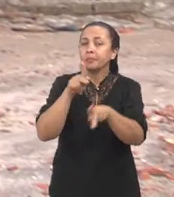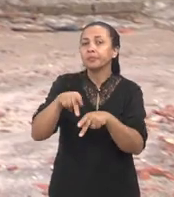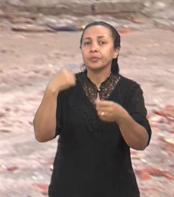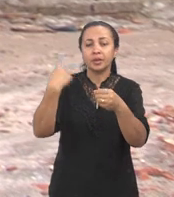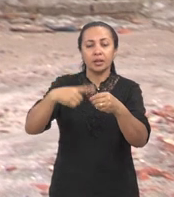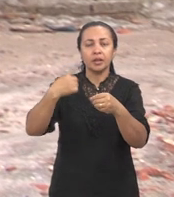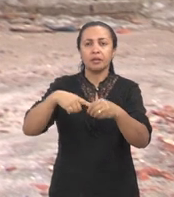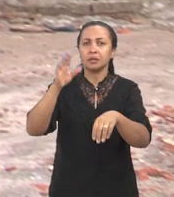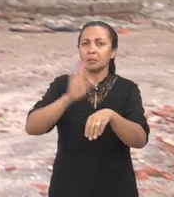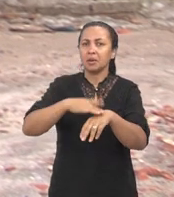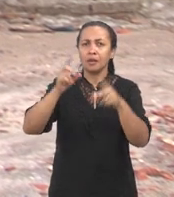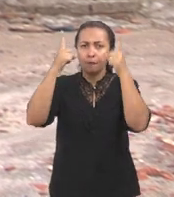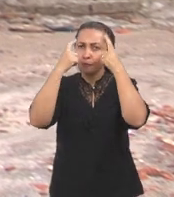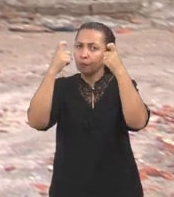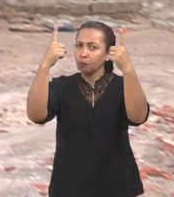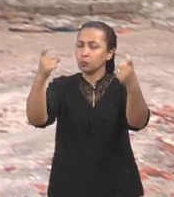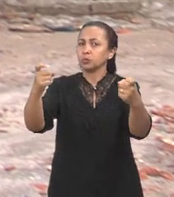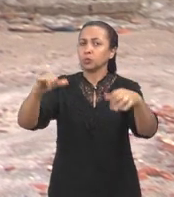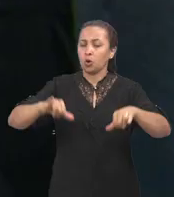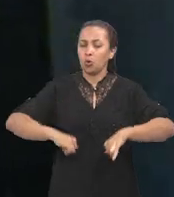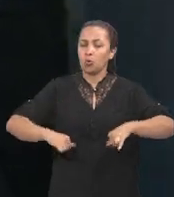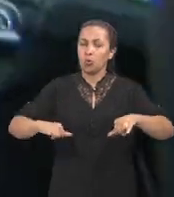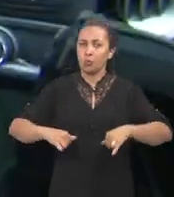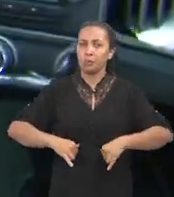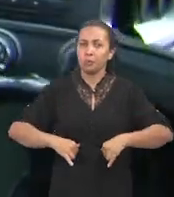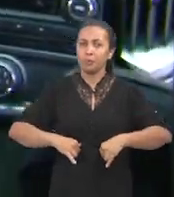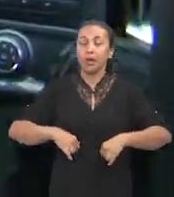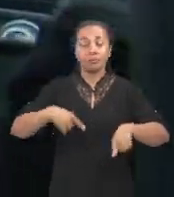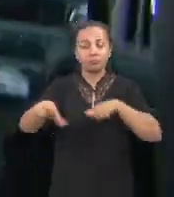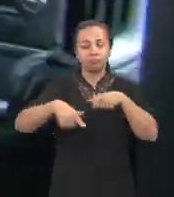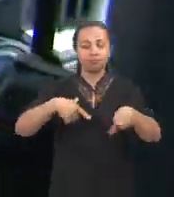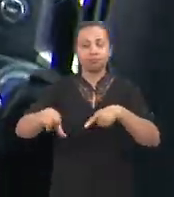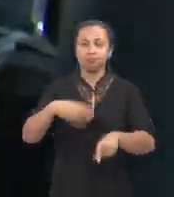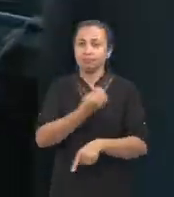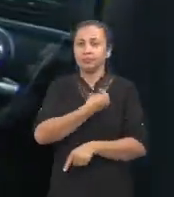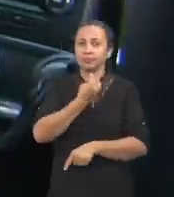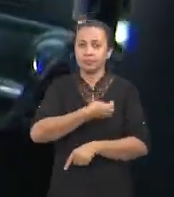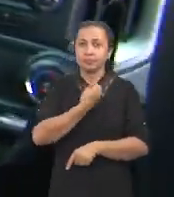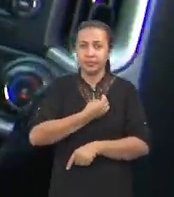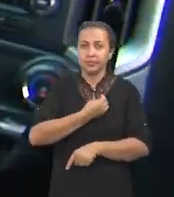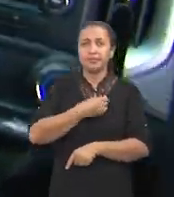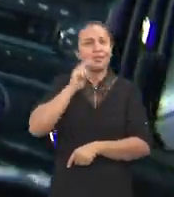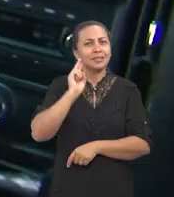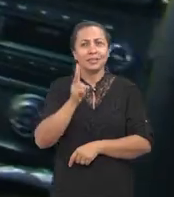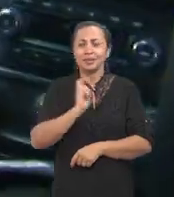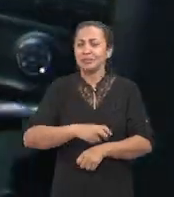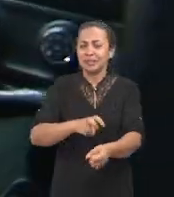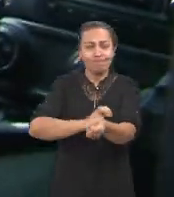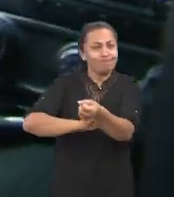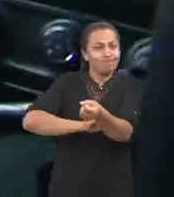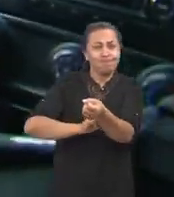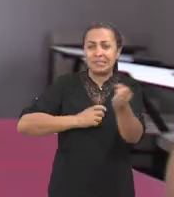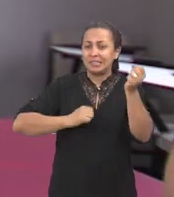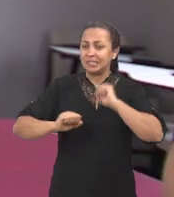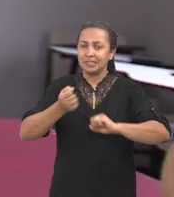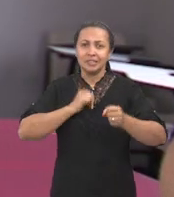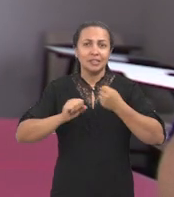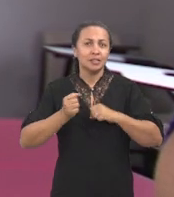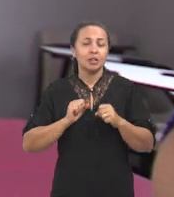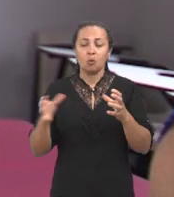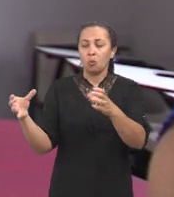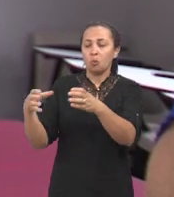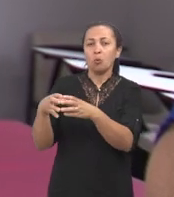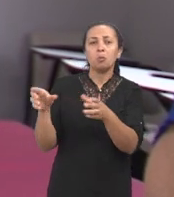em cidades cada vez mais violentas por serem trabalhadores que vivem em situação de constante stress um